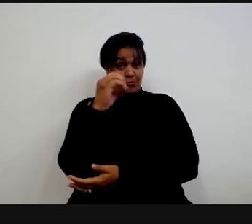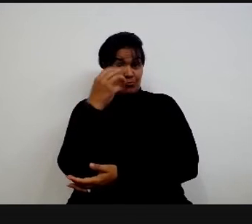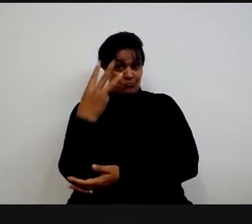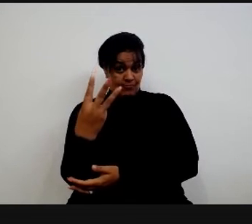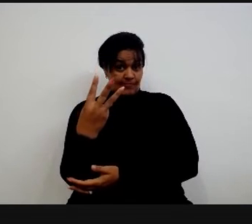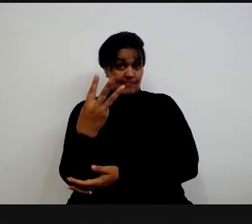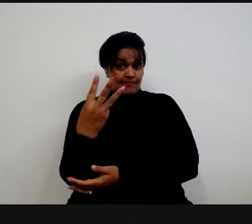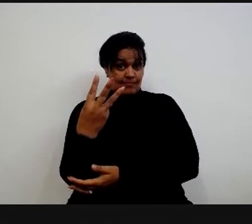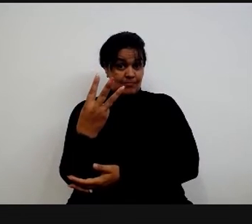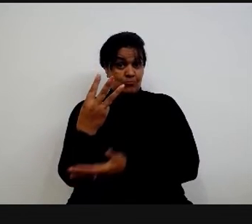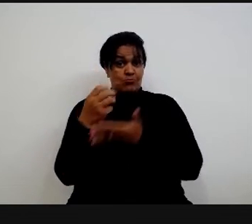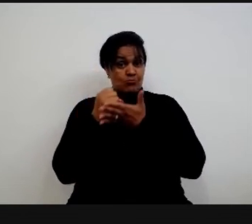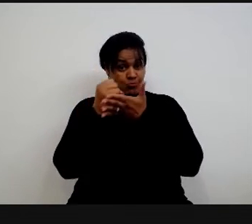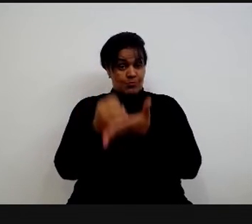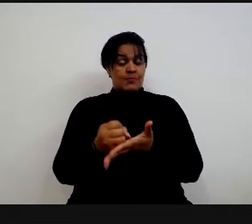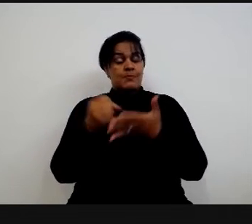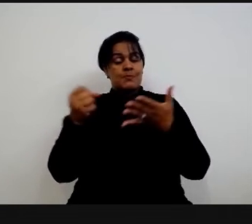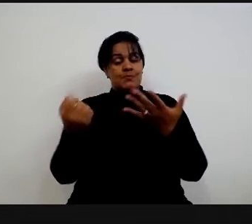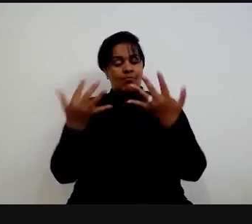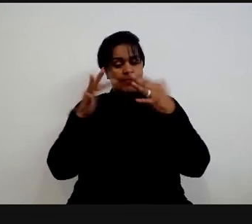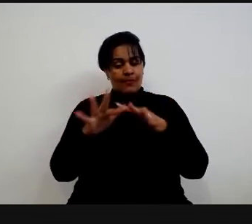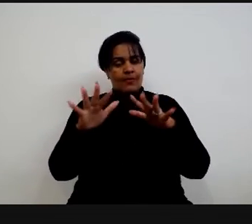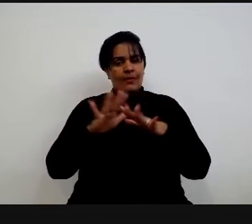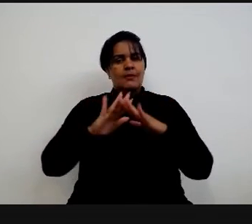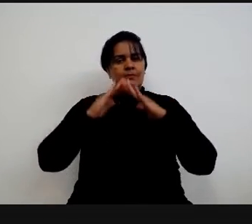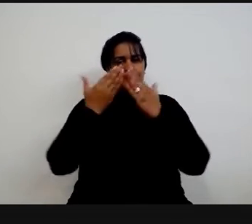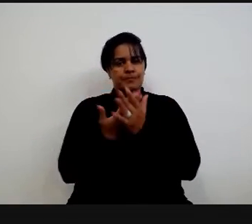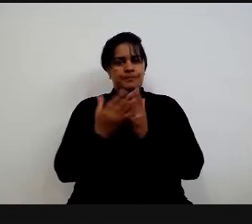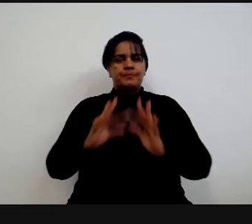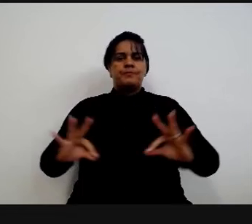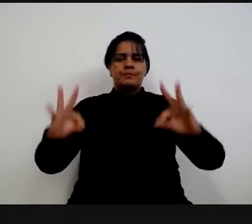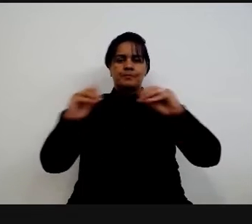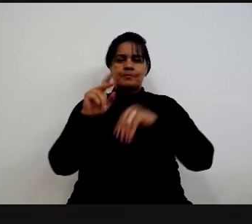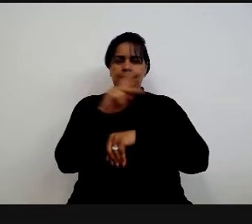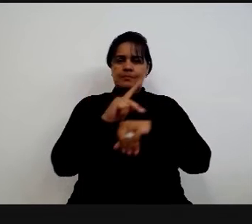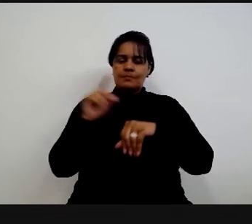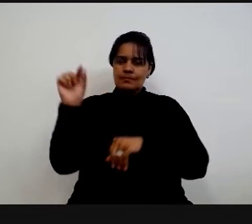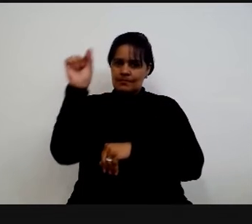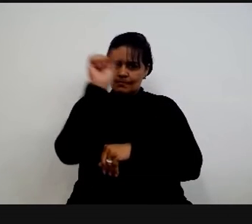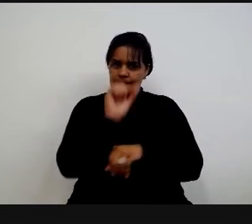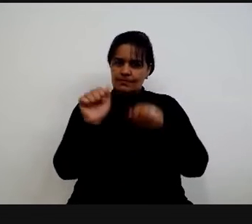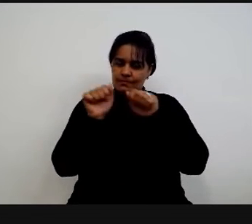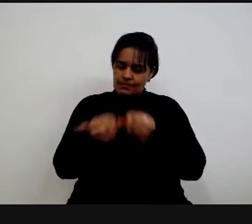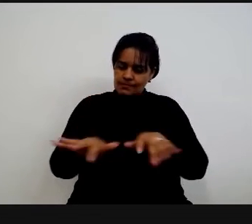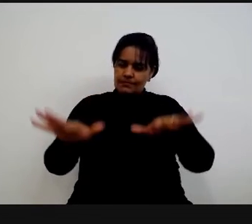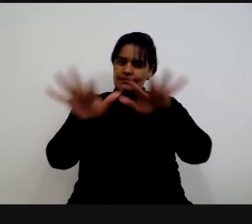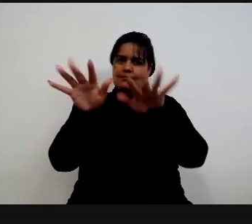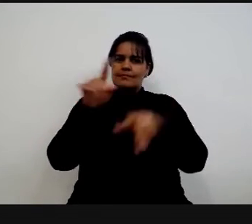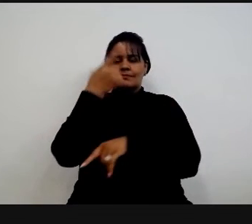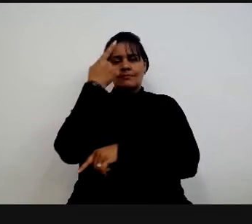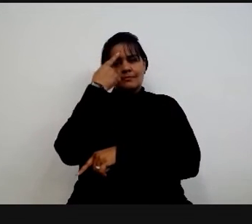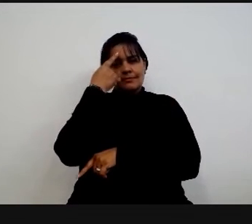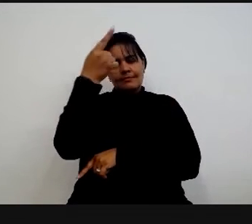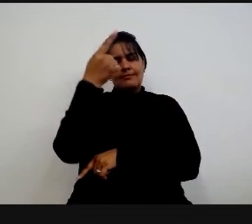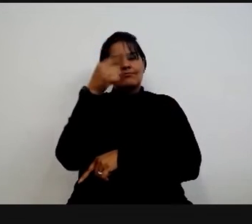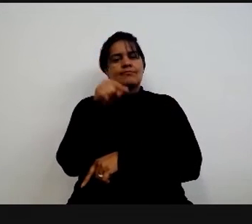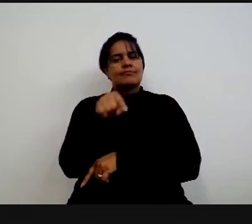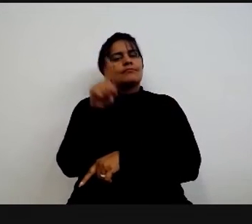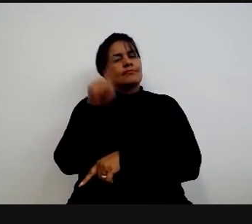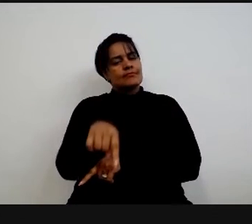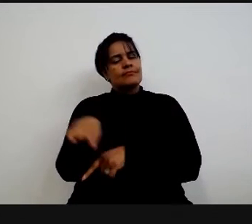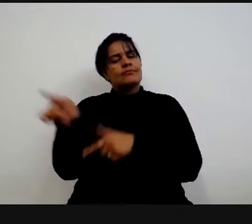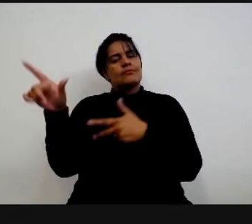2003, contribuindo para essa integração das escolas no país inteiro e disseminação dessa ideia, né, de que